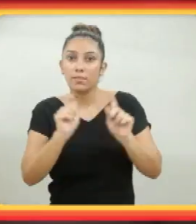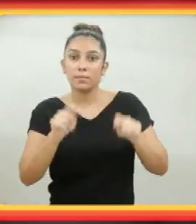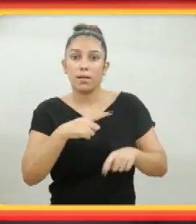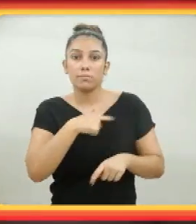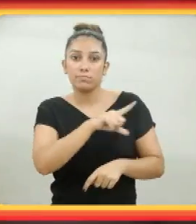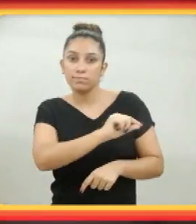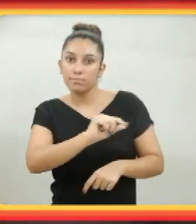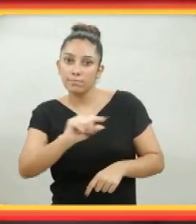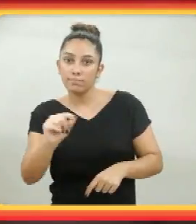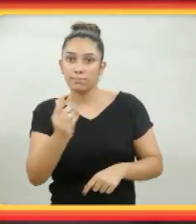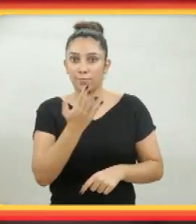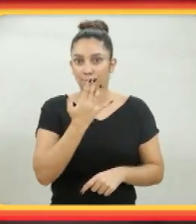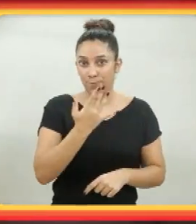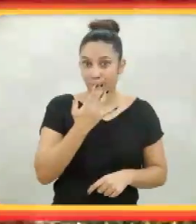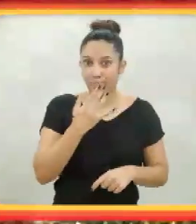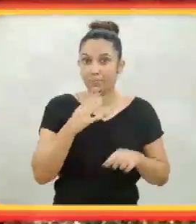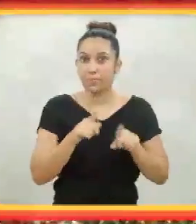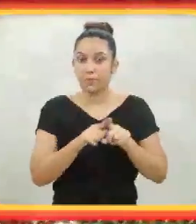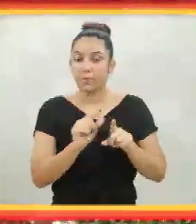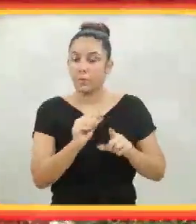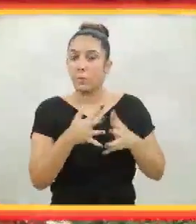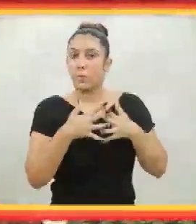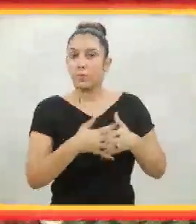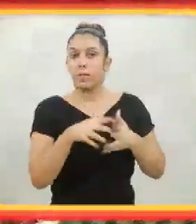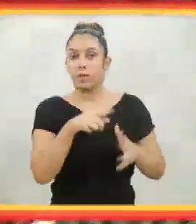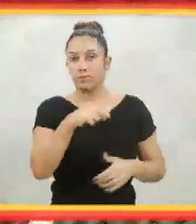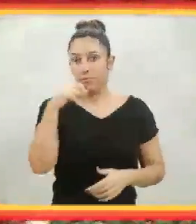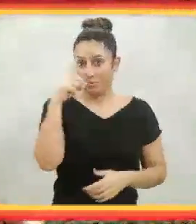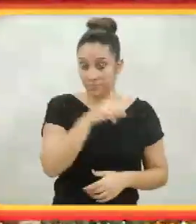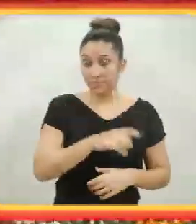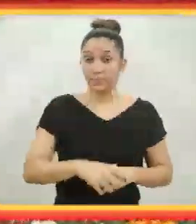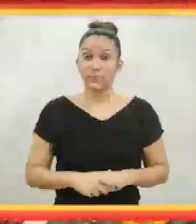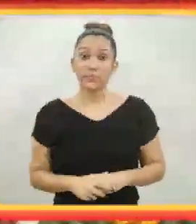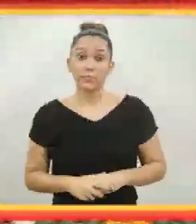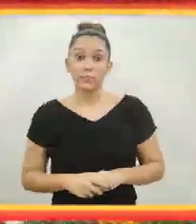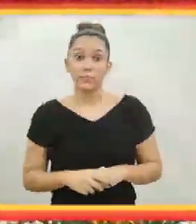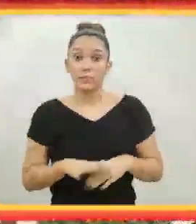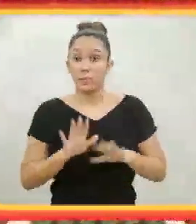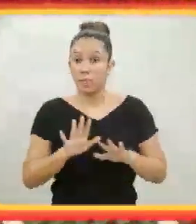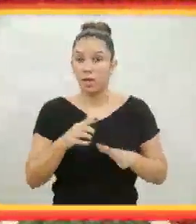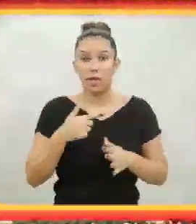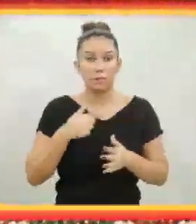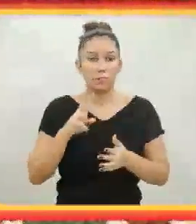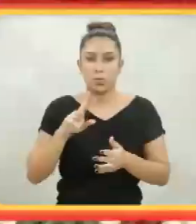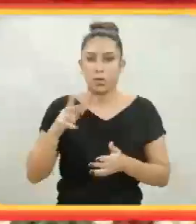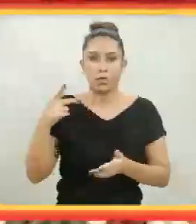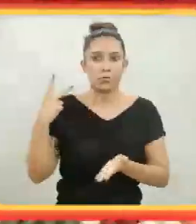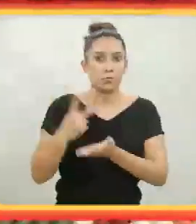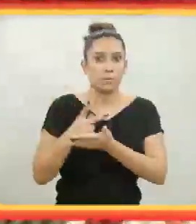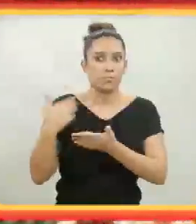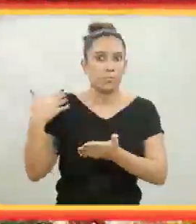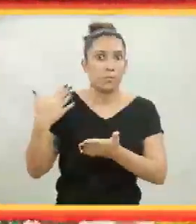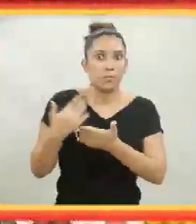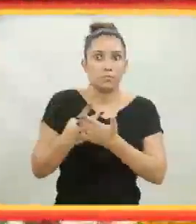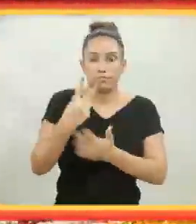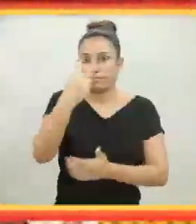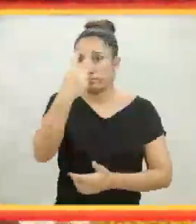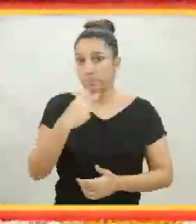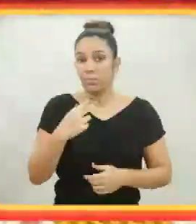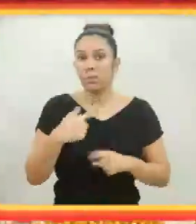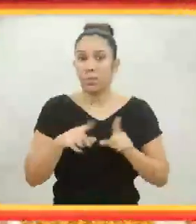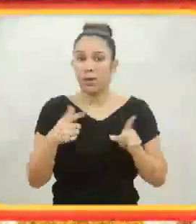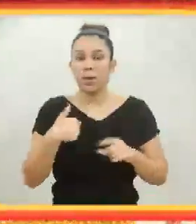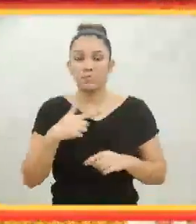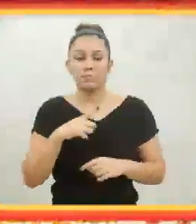é um pouco mais complexo. Eu não fui sempre totalmente cega e eu tenho